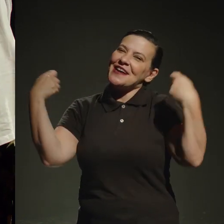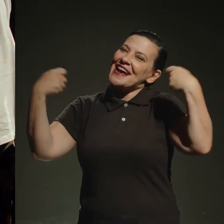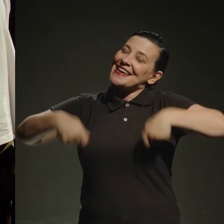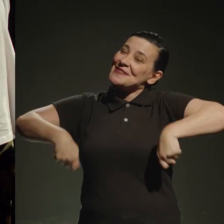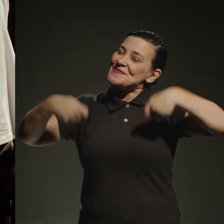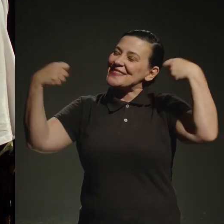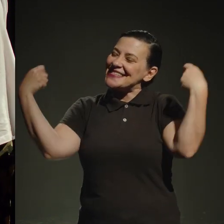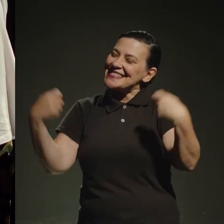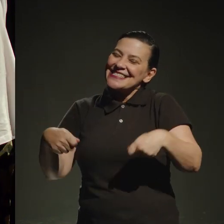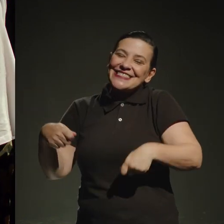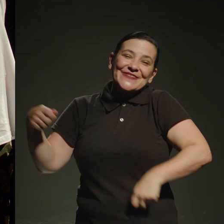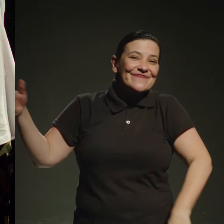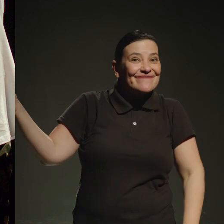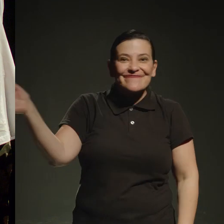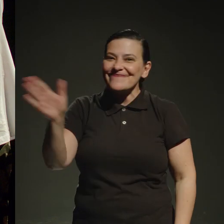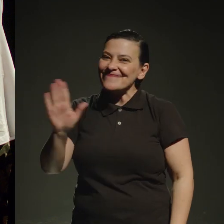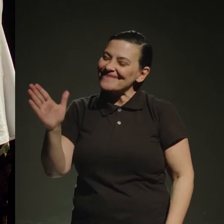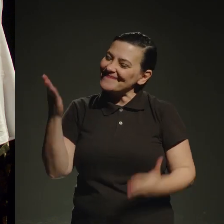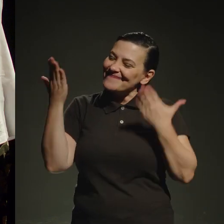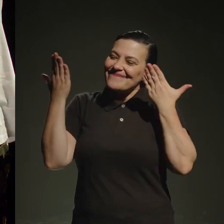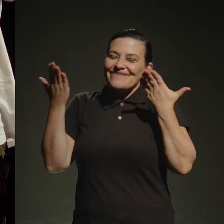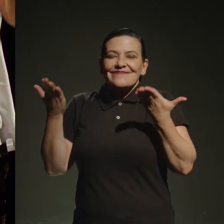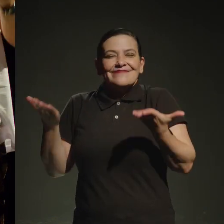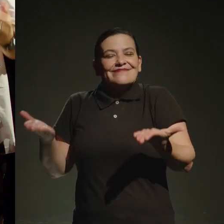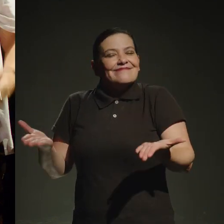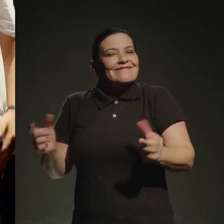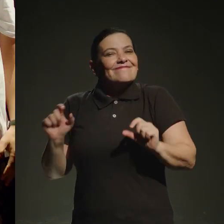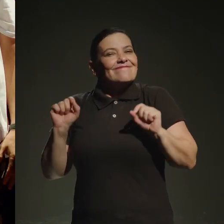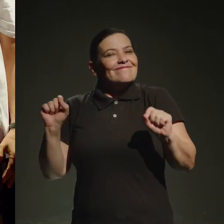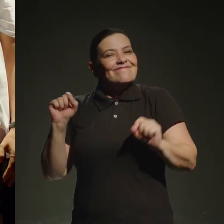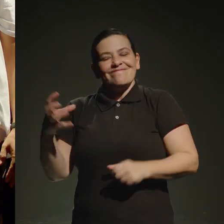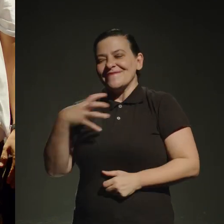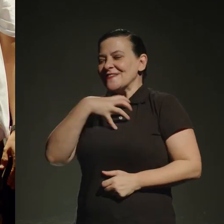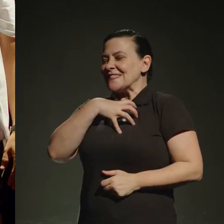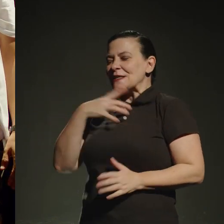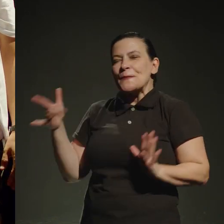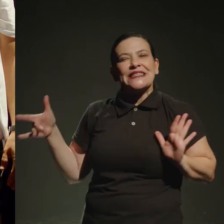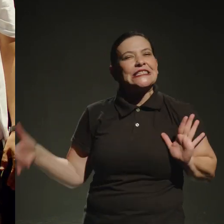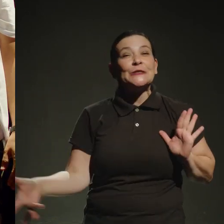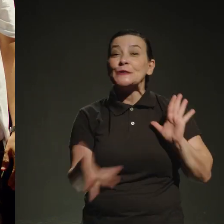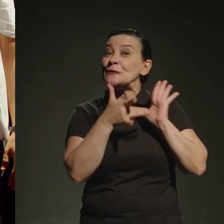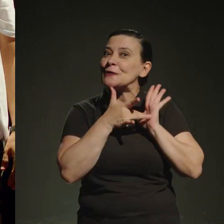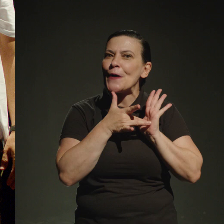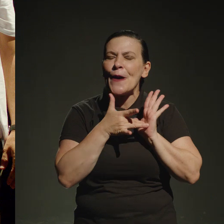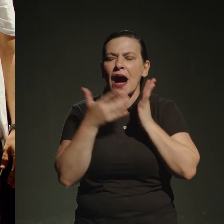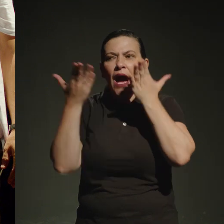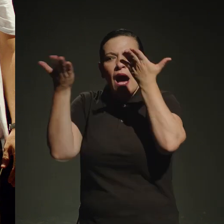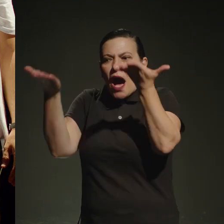cambraia do branco lencinho marejado de lágrimas, seria profano dirigir-me a ela montado sobre teu